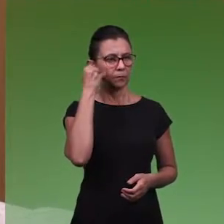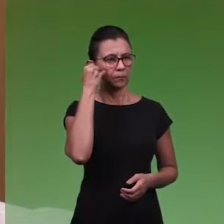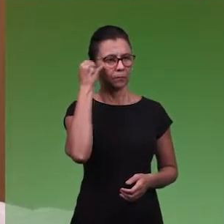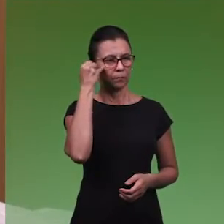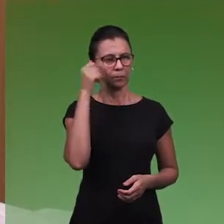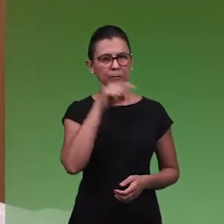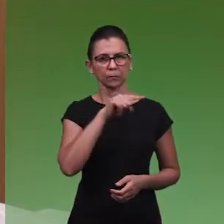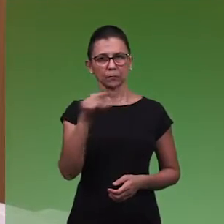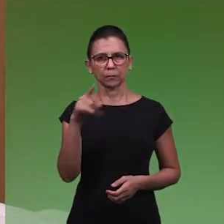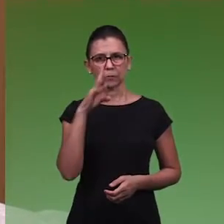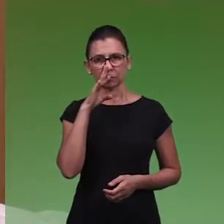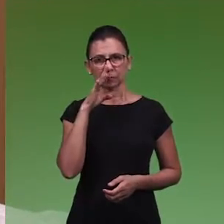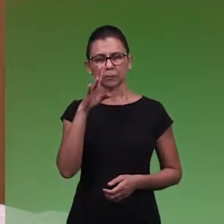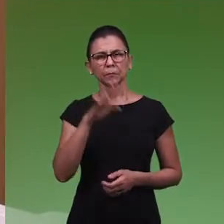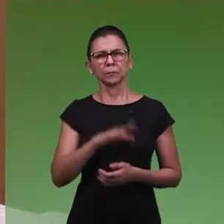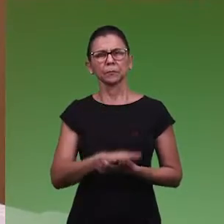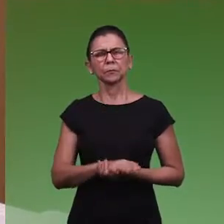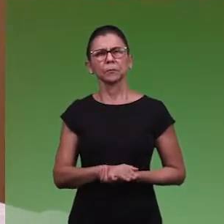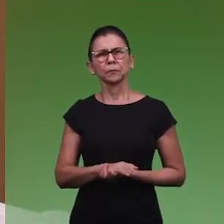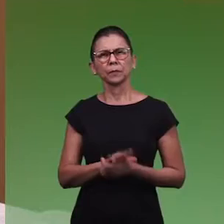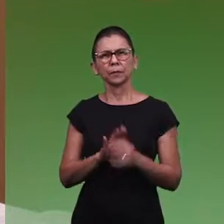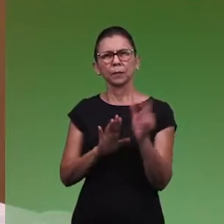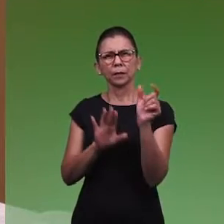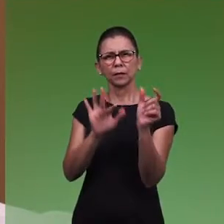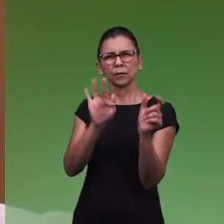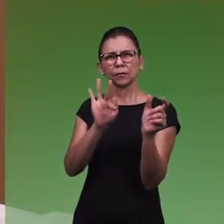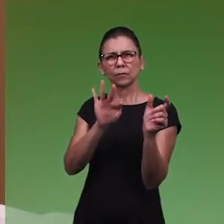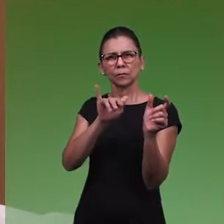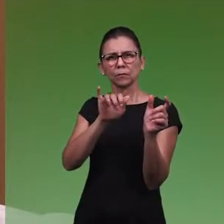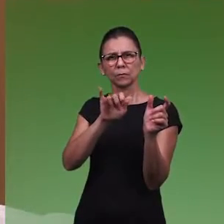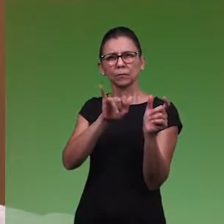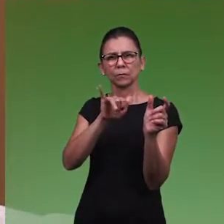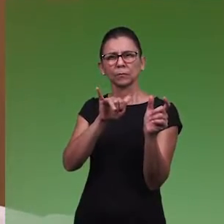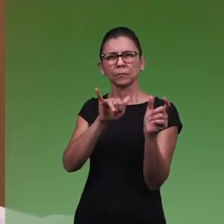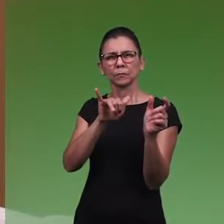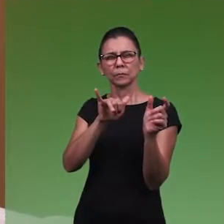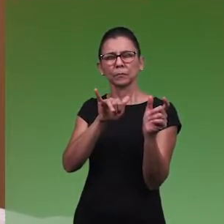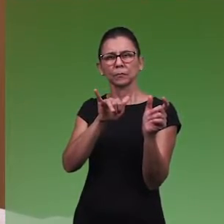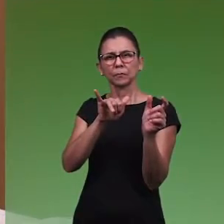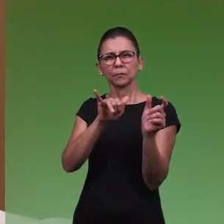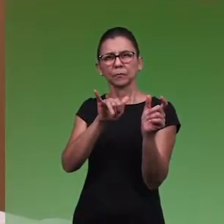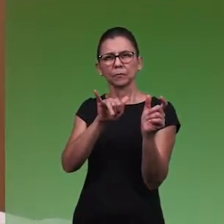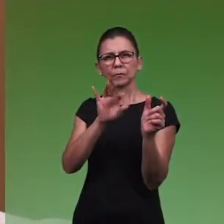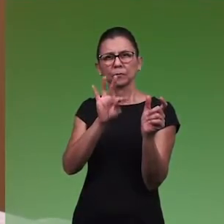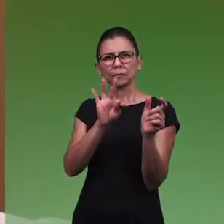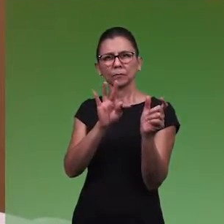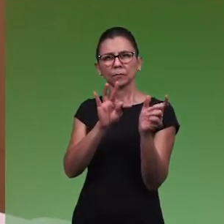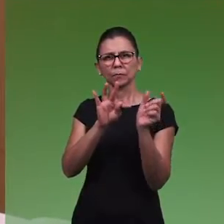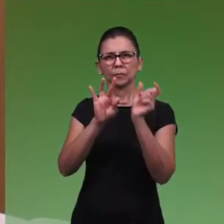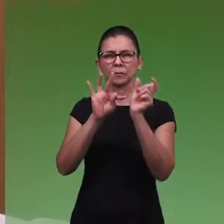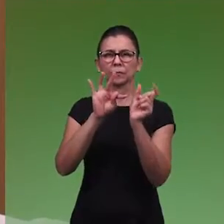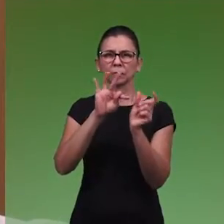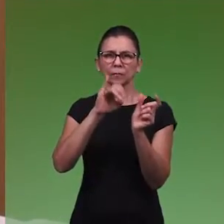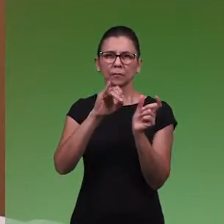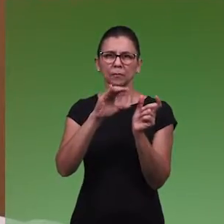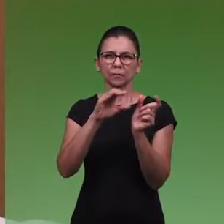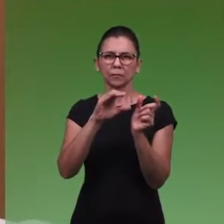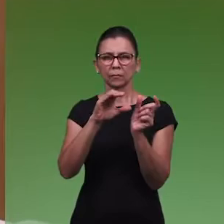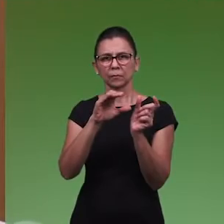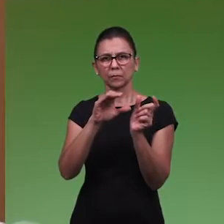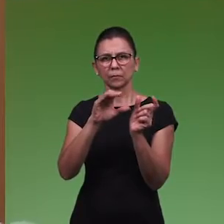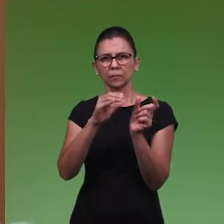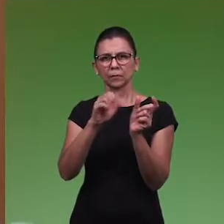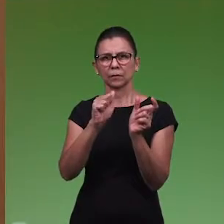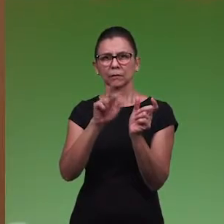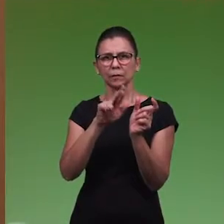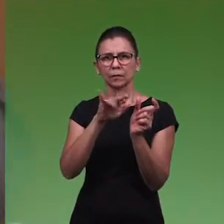se fala em feitiçaria, vão dizer assim, repousa uma dúvida muito grande. Nós sabemos que a feitiçaria está ligada a